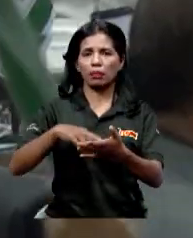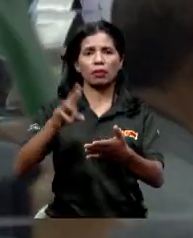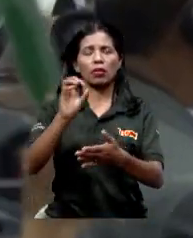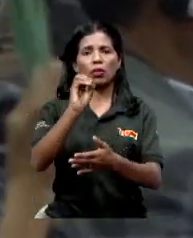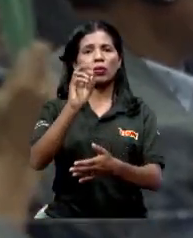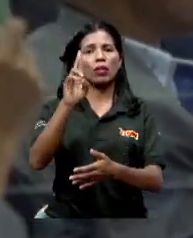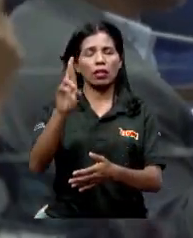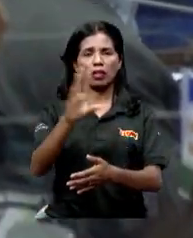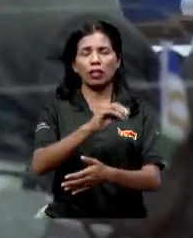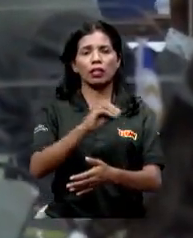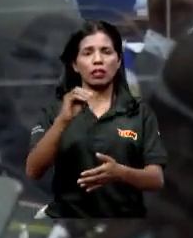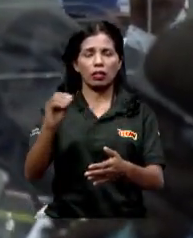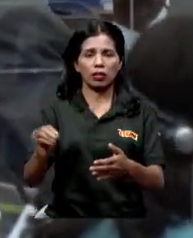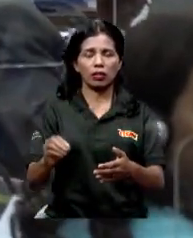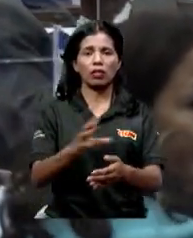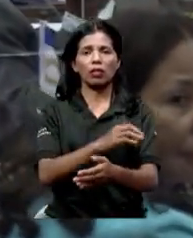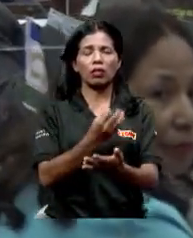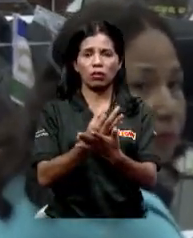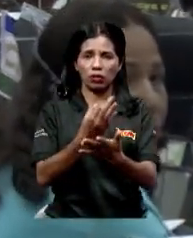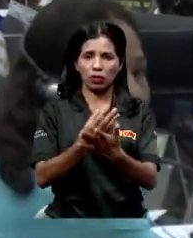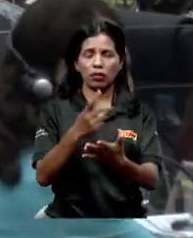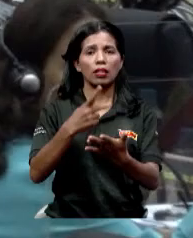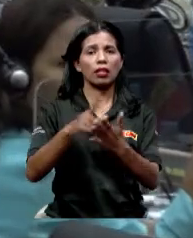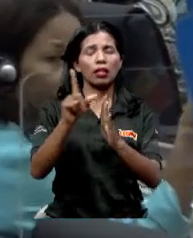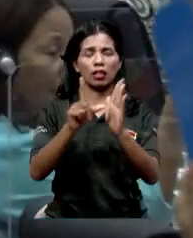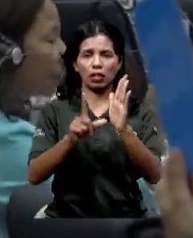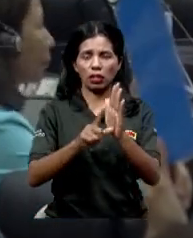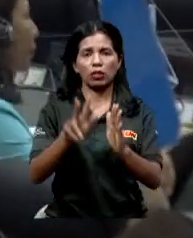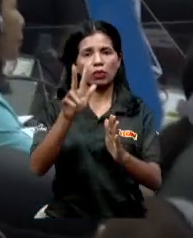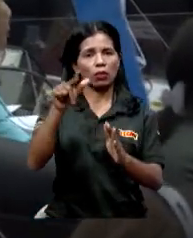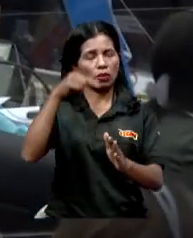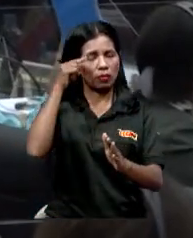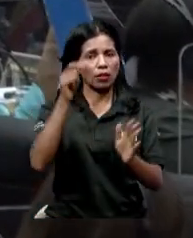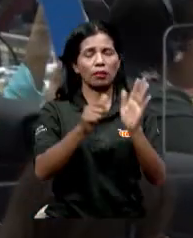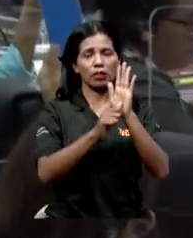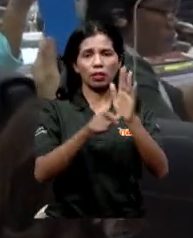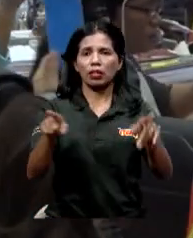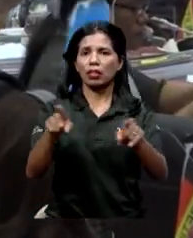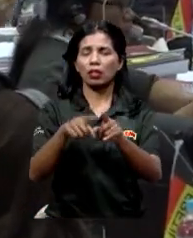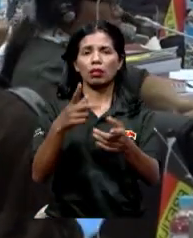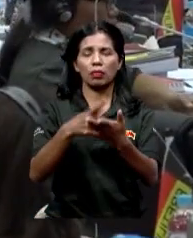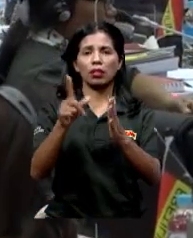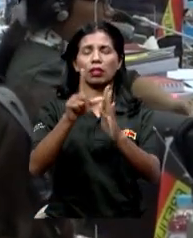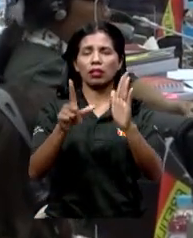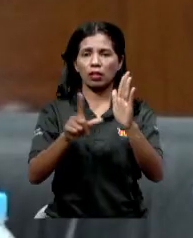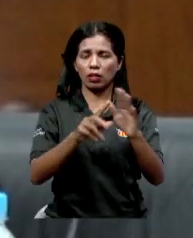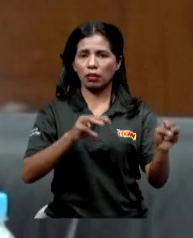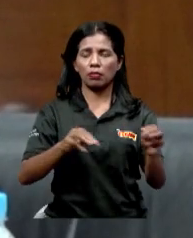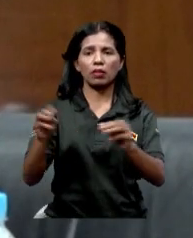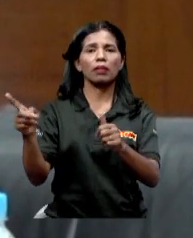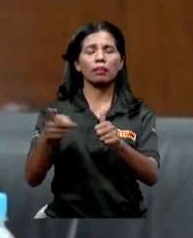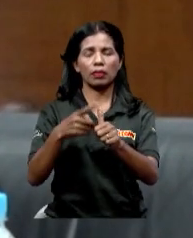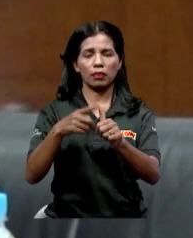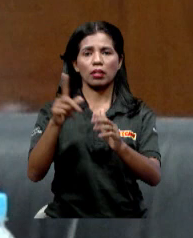orçamento retificativo ne, o pacote proposta lei tolu, nebe governo apresenta hanesan proposta lei alteração da huluk ba